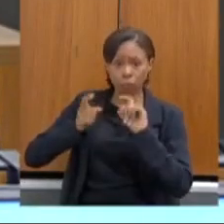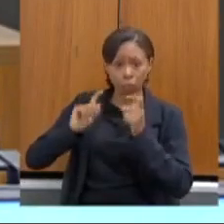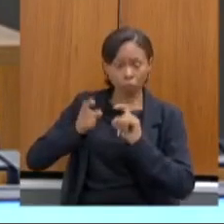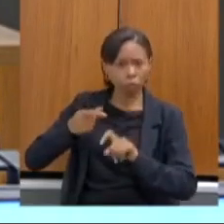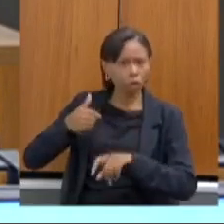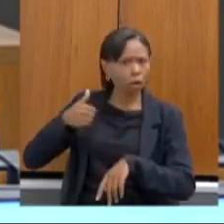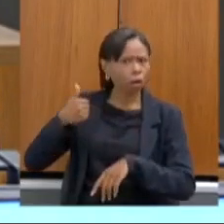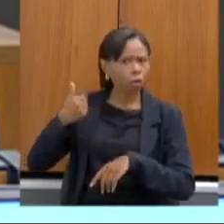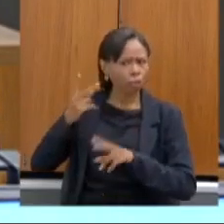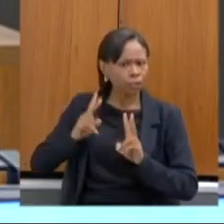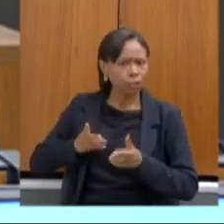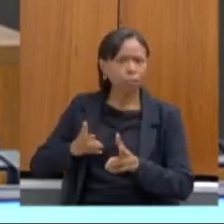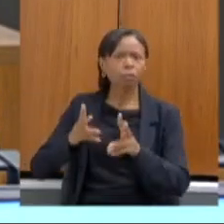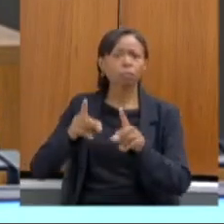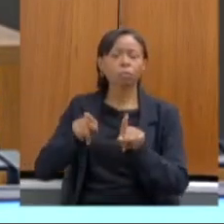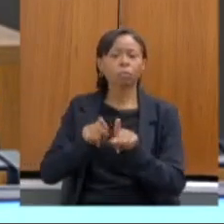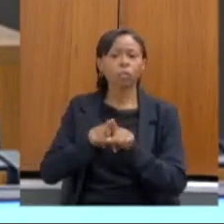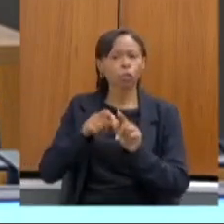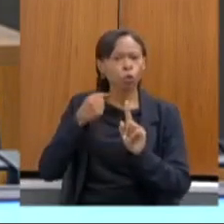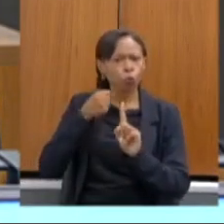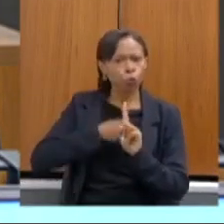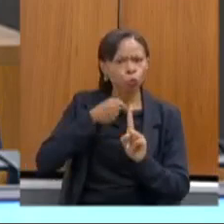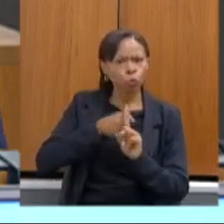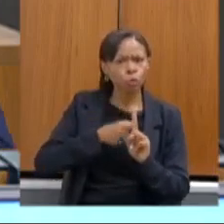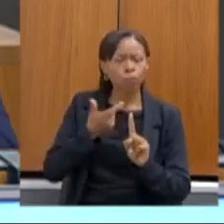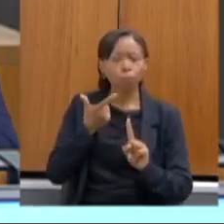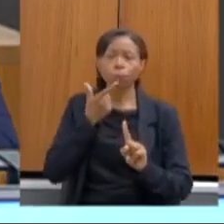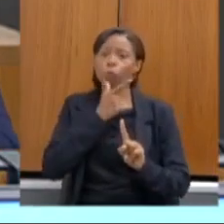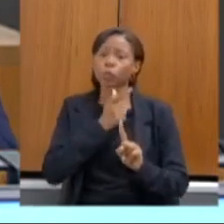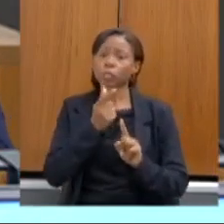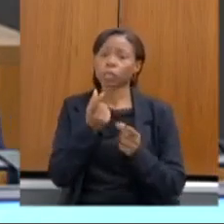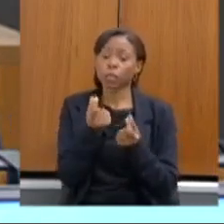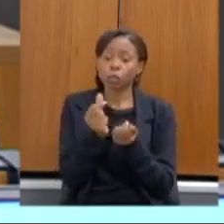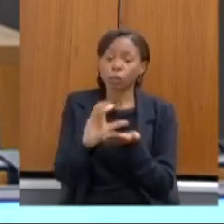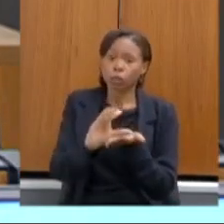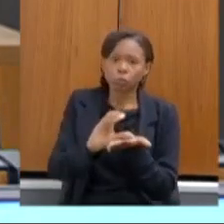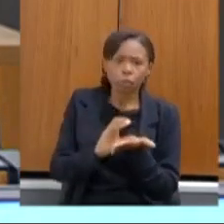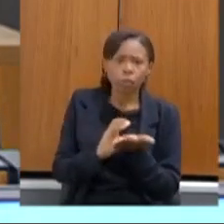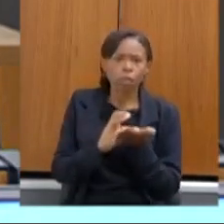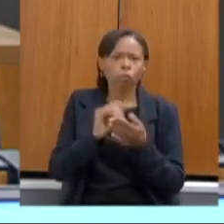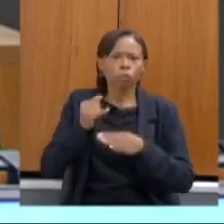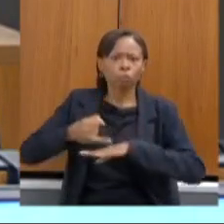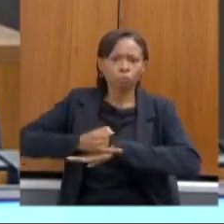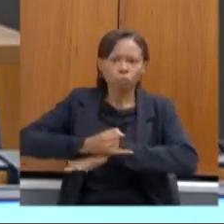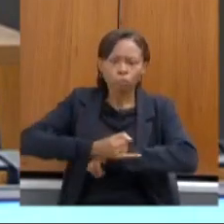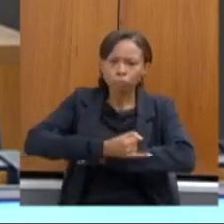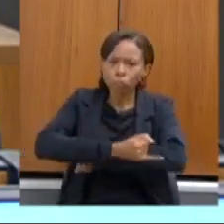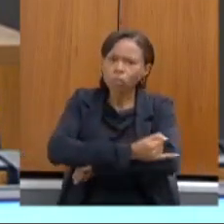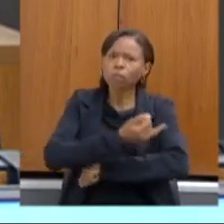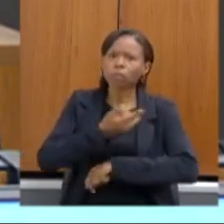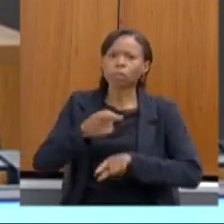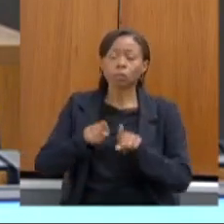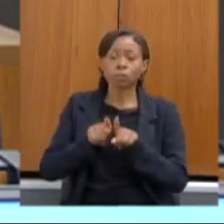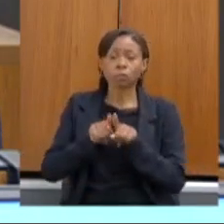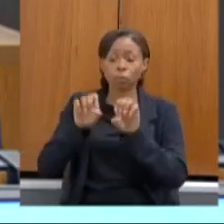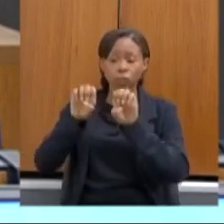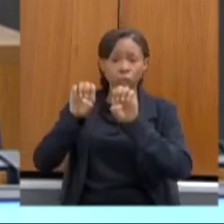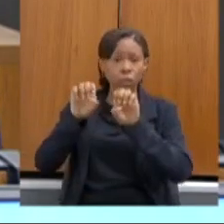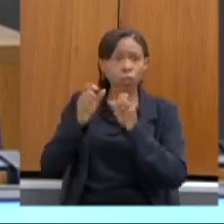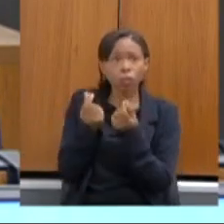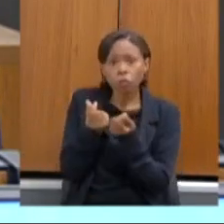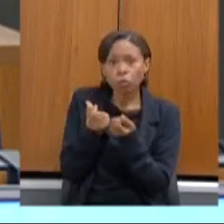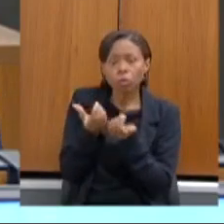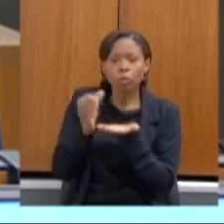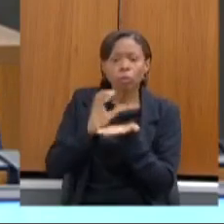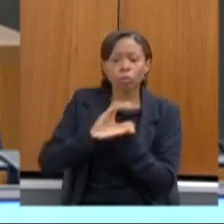lutar pelos Recursos para infraestrutura lutar pelos Recursos do banco